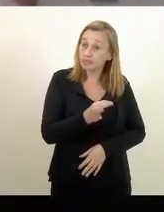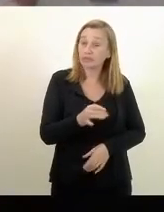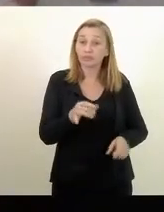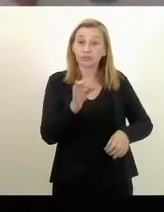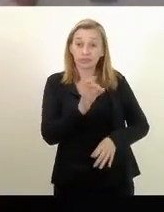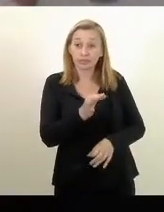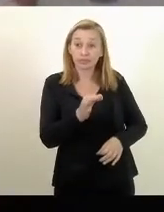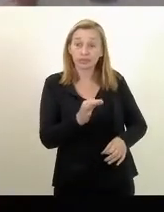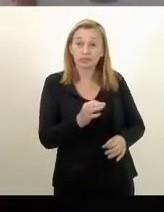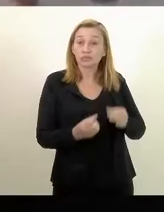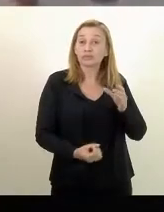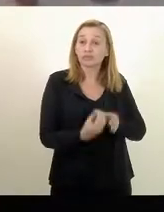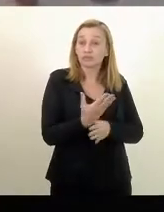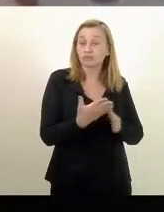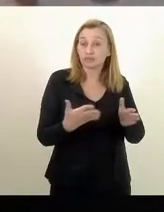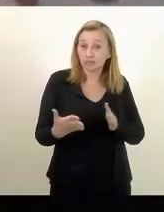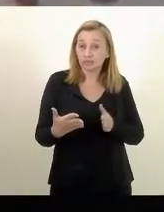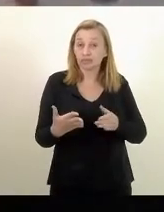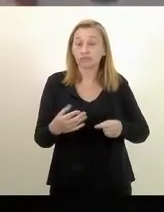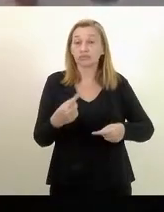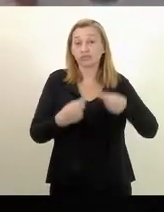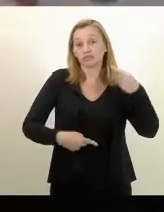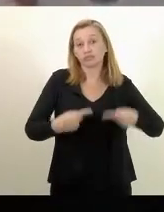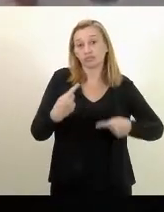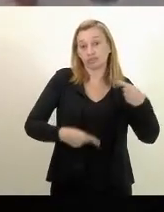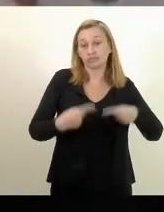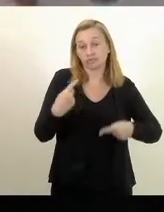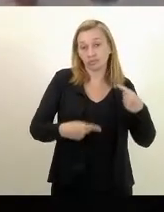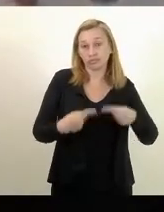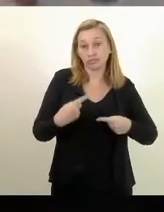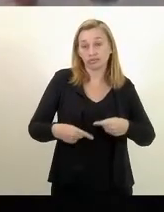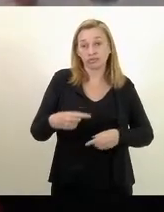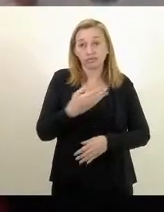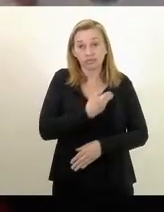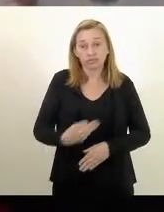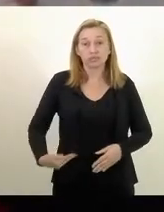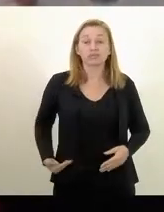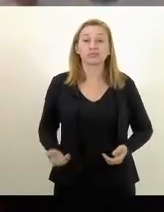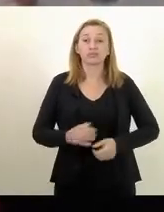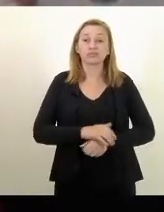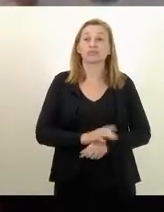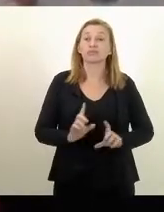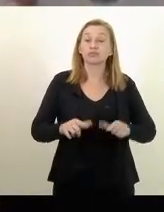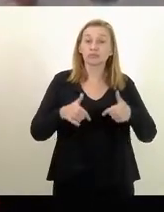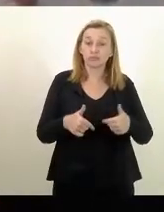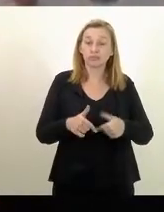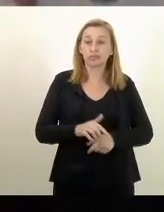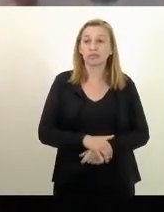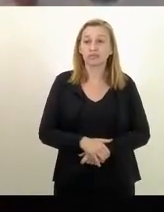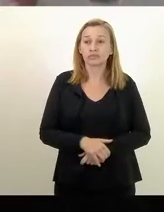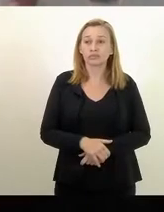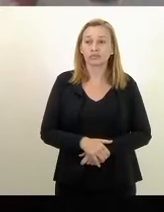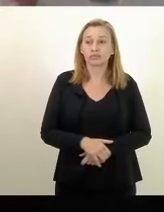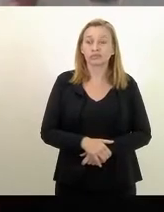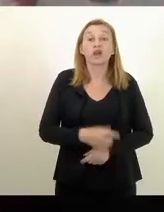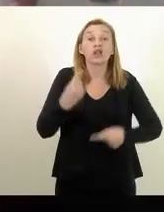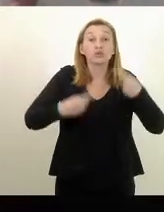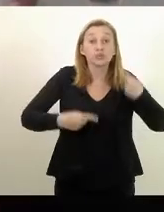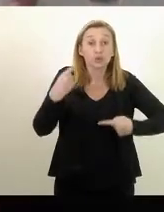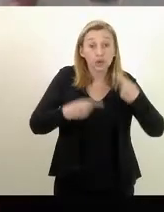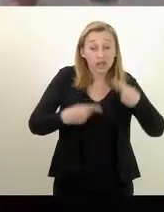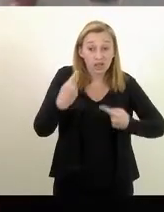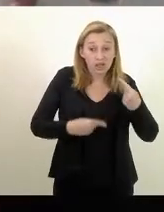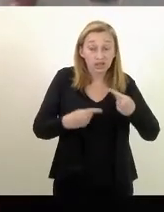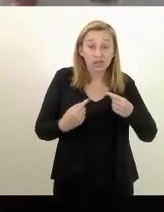na produção e na execução das políticas públicas elas se dão na forma como as políticas